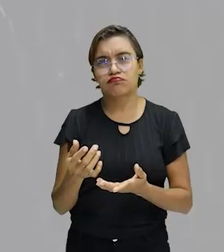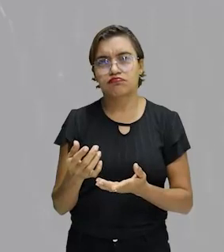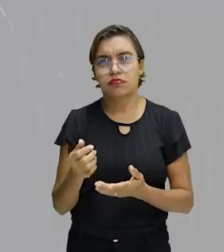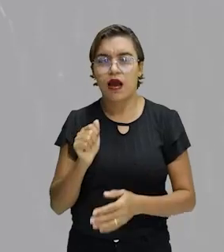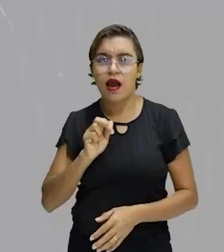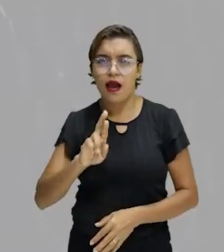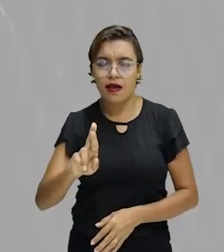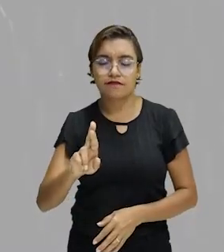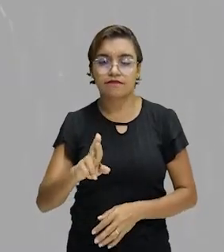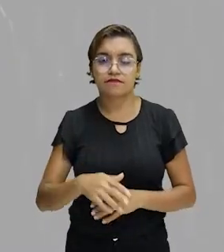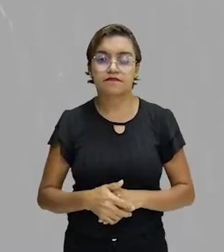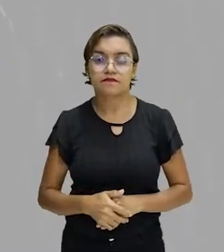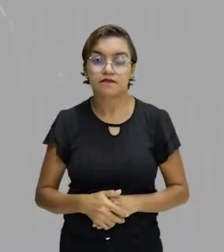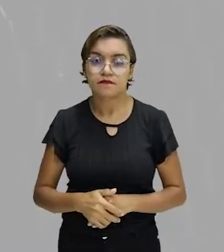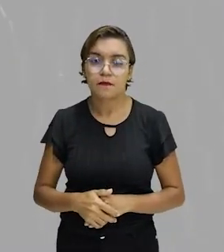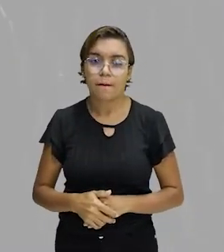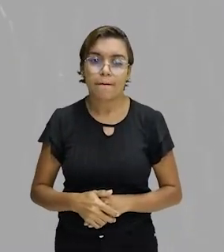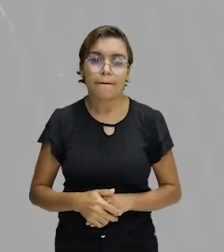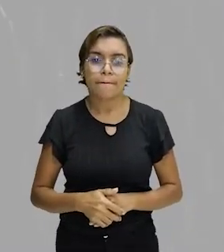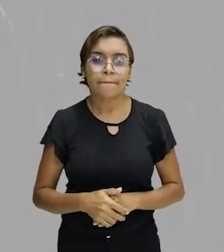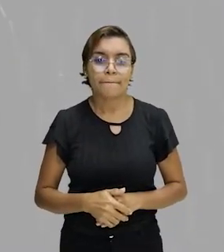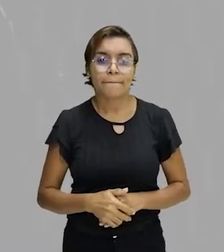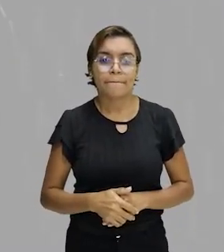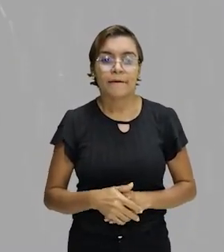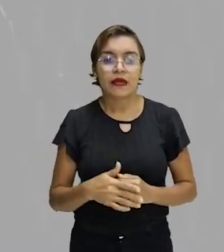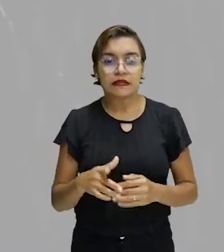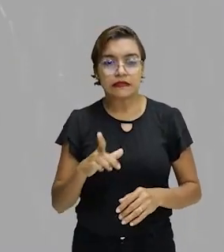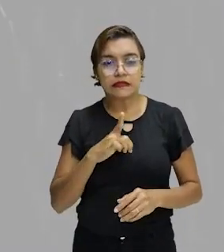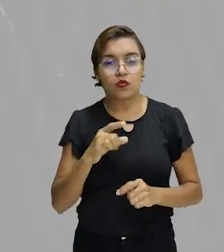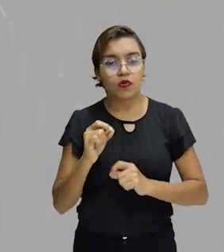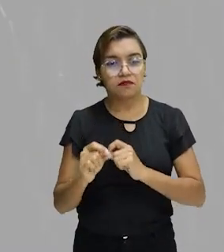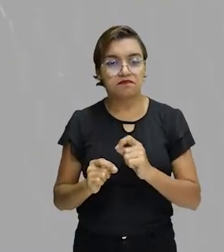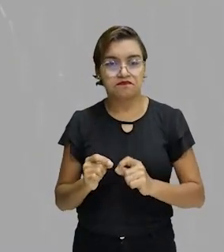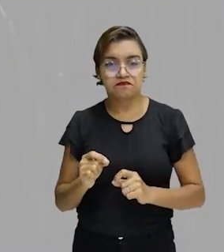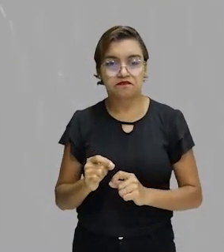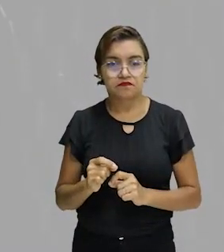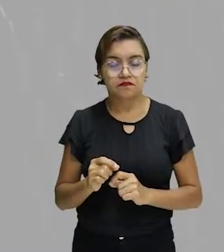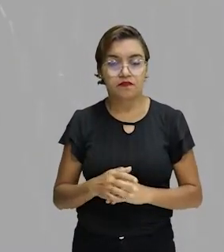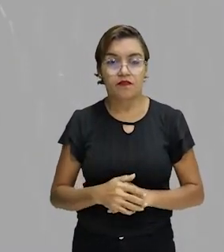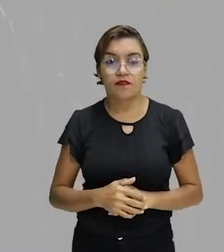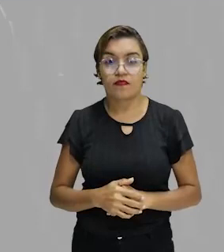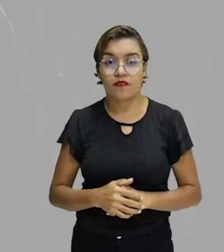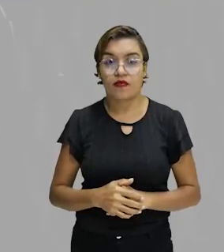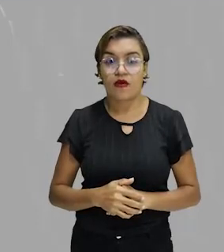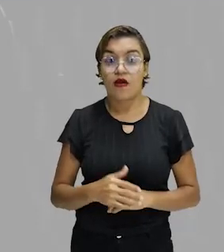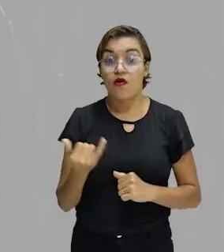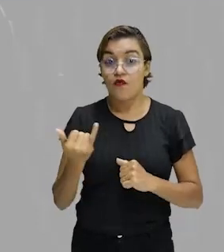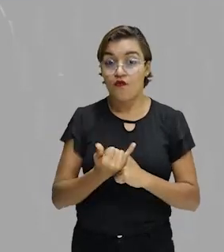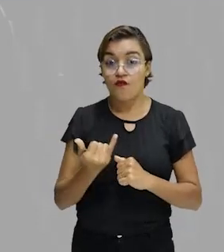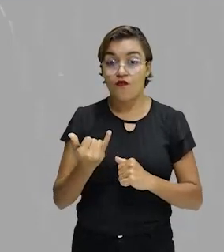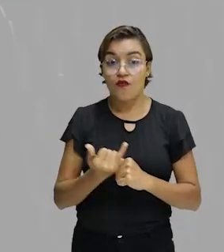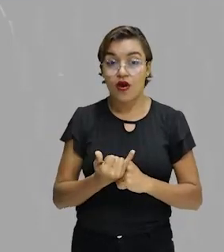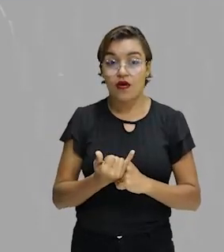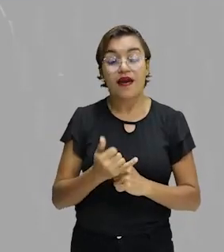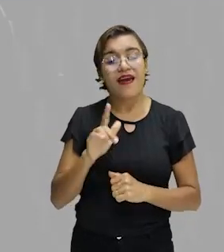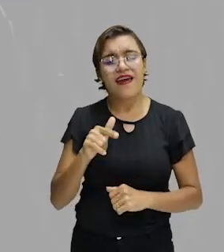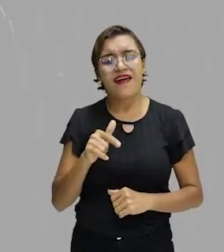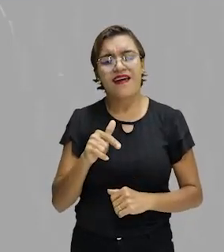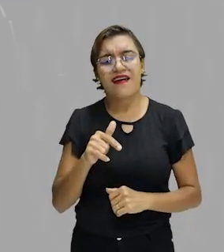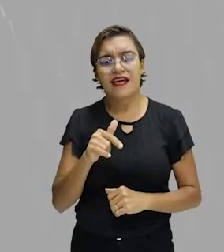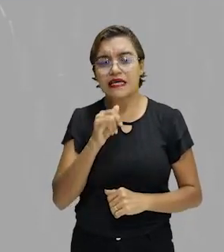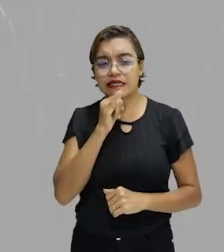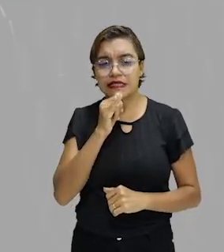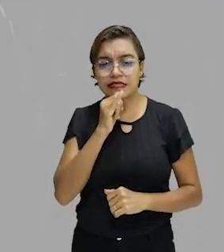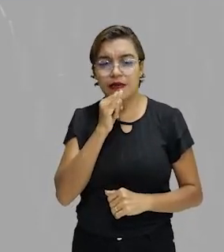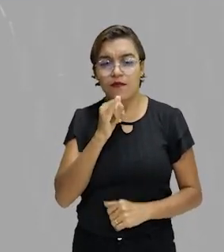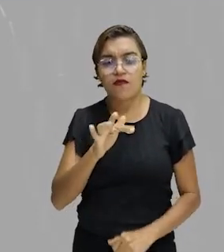um óxido de ferro hidratado. Né? Turma, esse óxido de ferro hidratado nada mais é do que a ferrugem. Então,